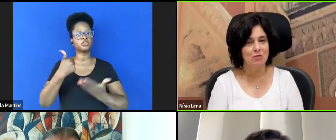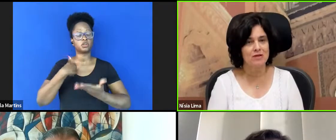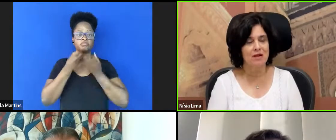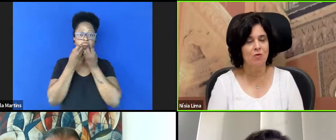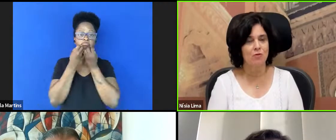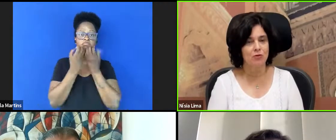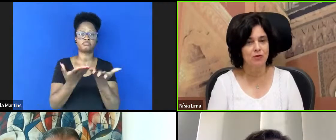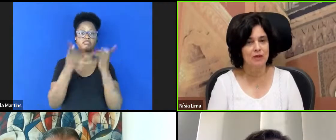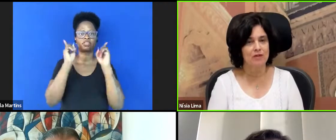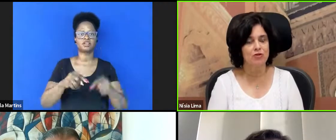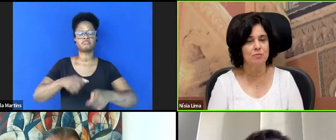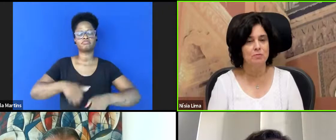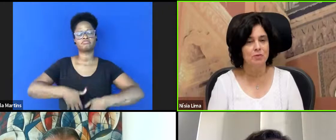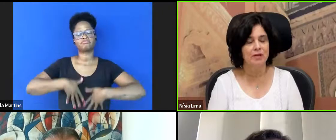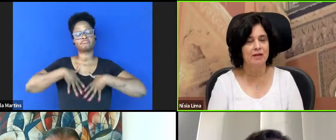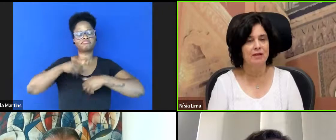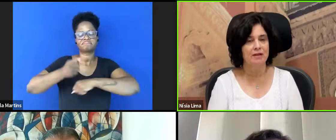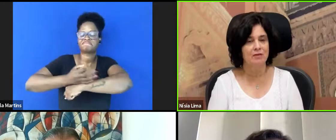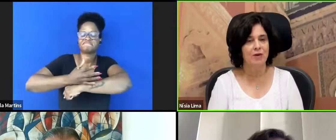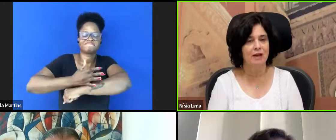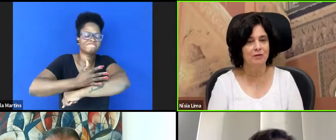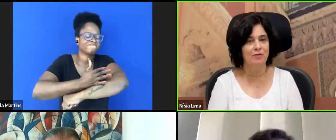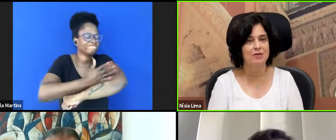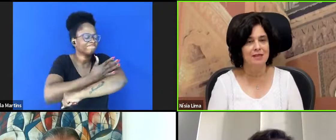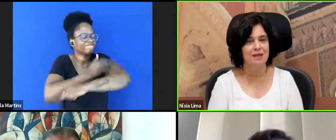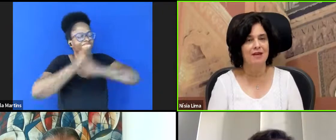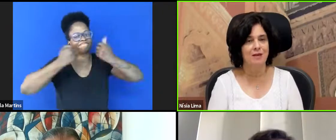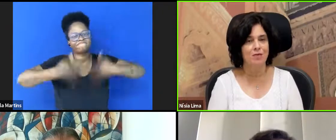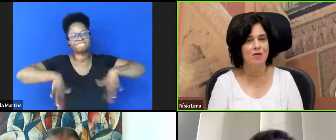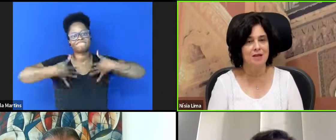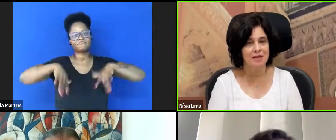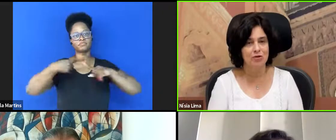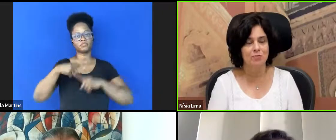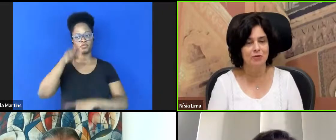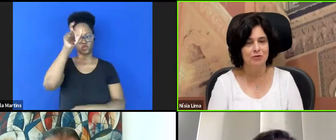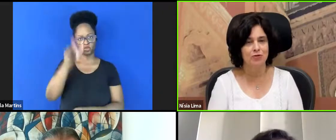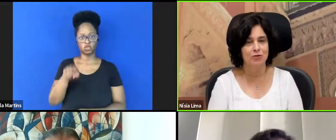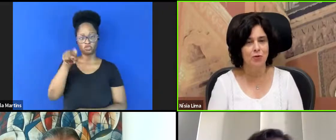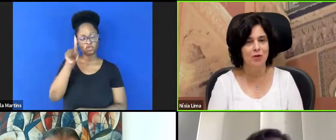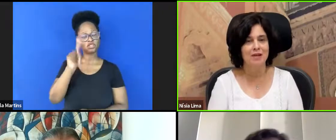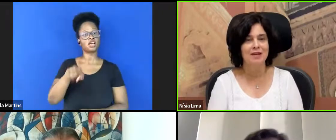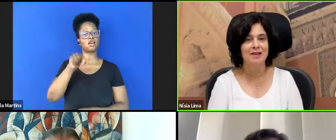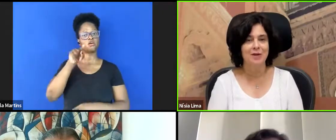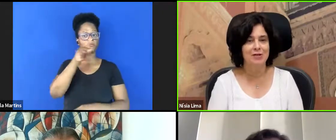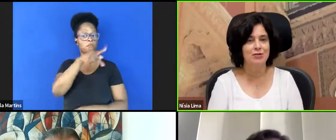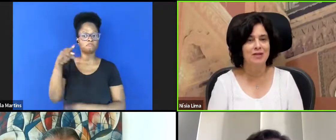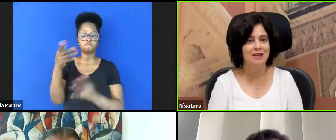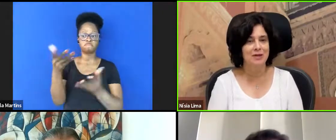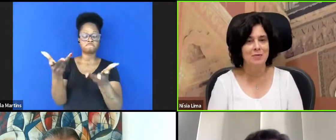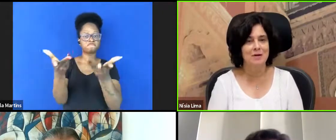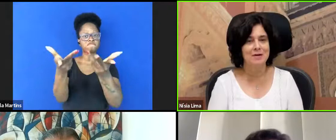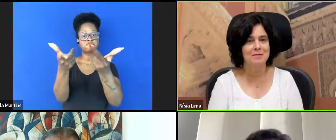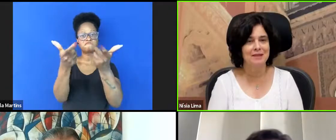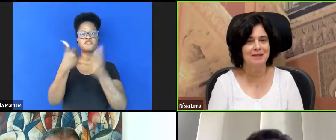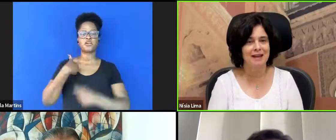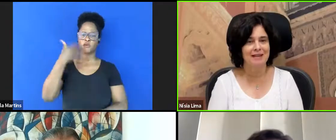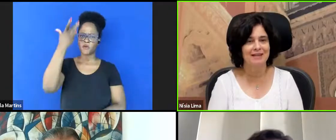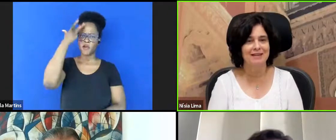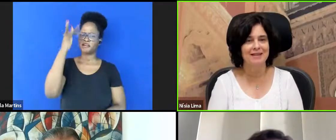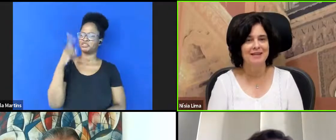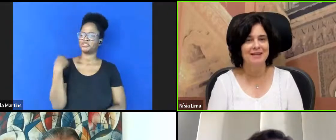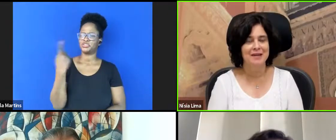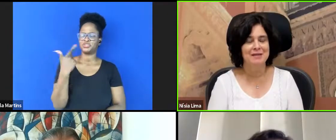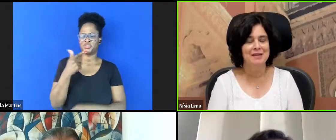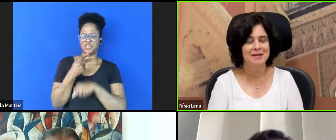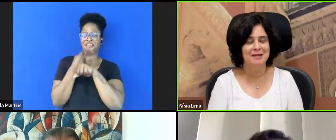uma emoção muito grande, porque, Eduardo, você é um grande professor e eu acho que nenhuma